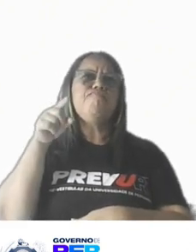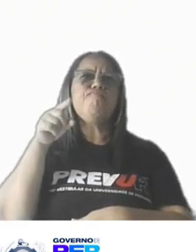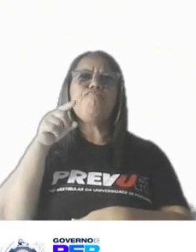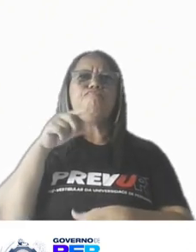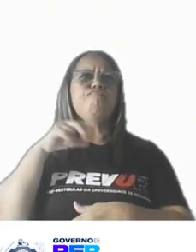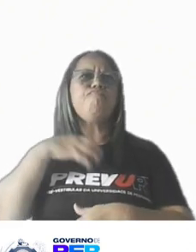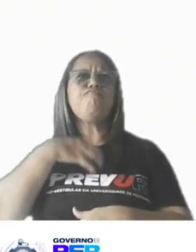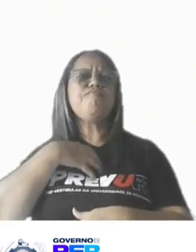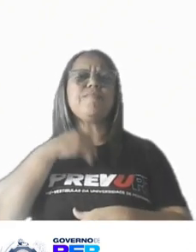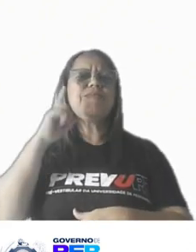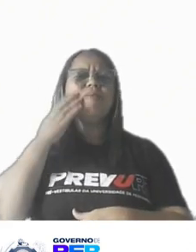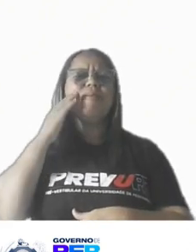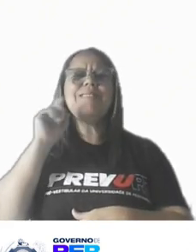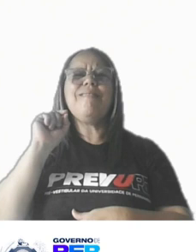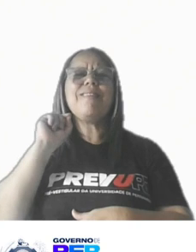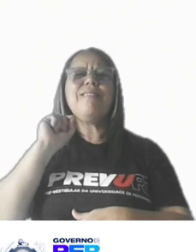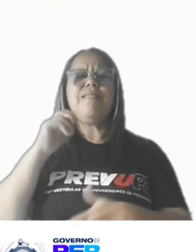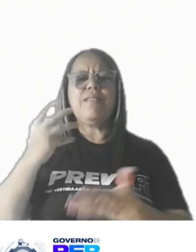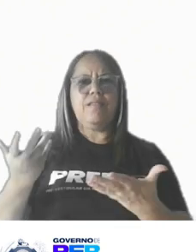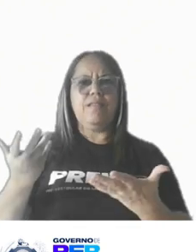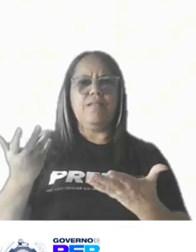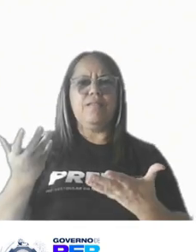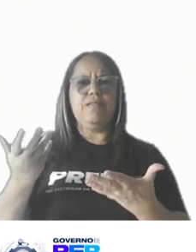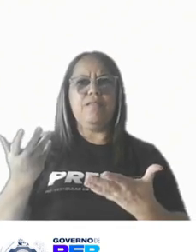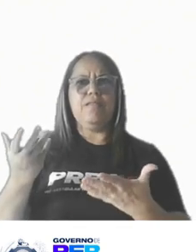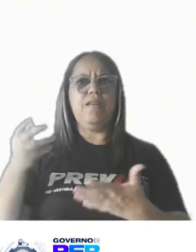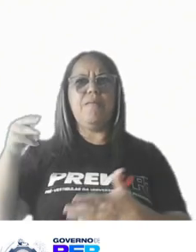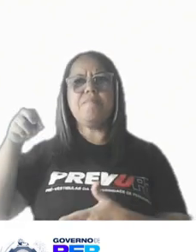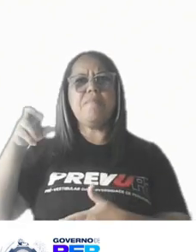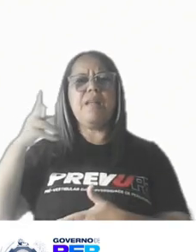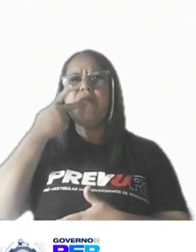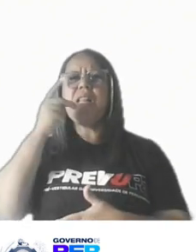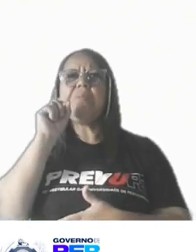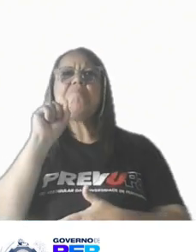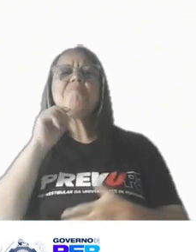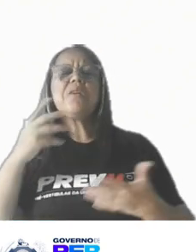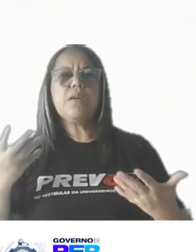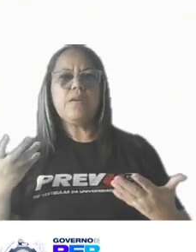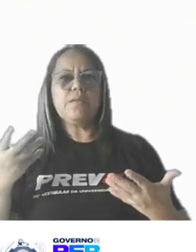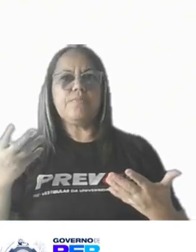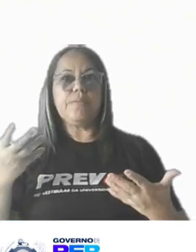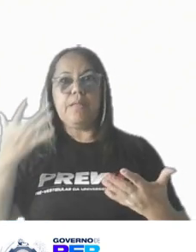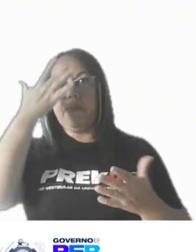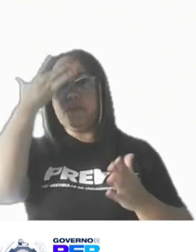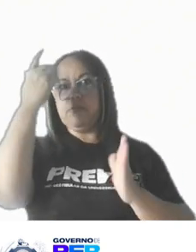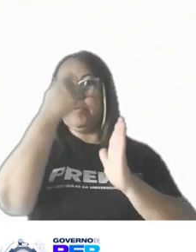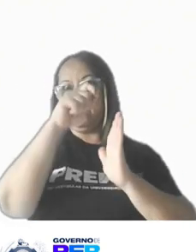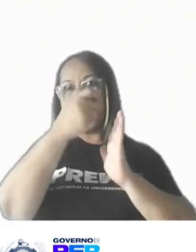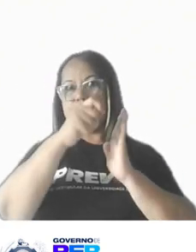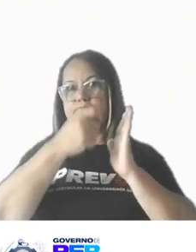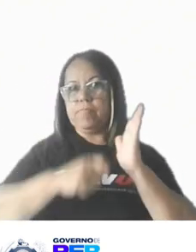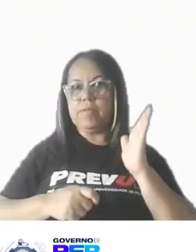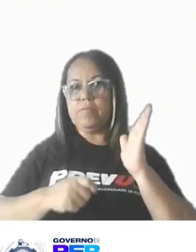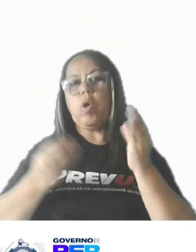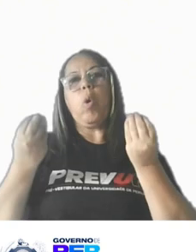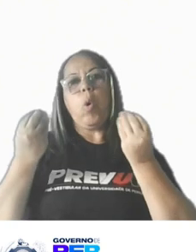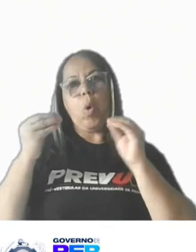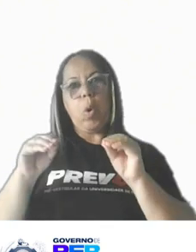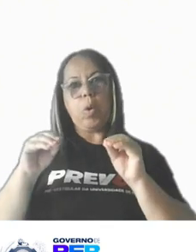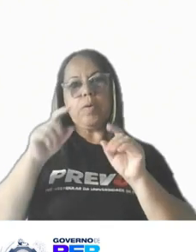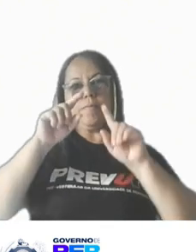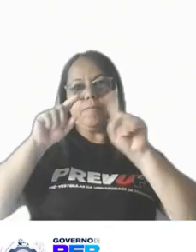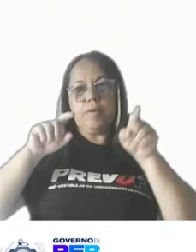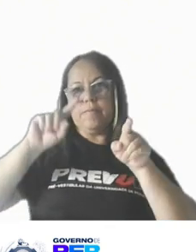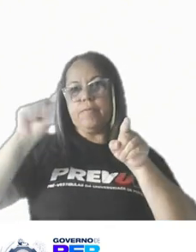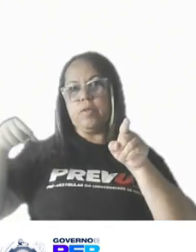sentido, né? O leitor não ia saber a quem ela estava se referindo naquele momento. Então, essa informação aparece